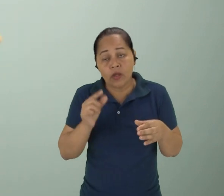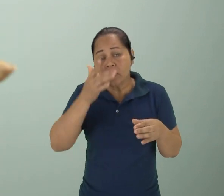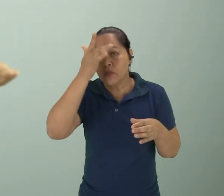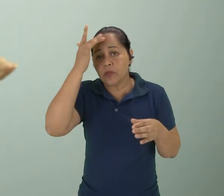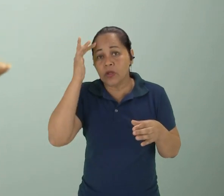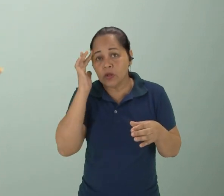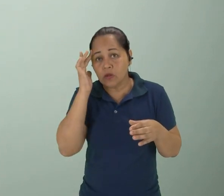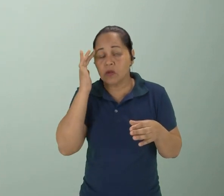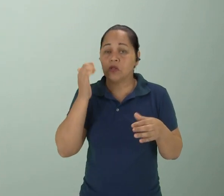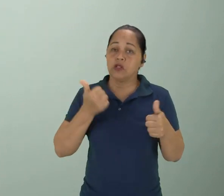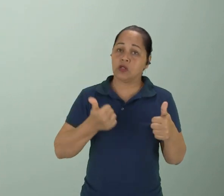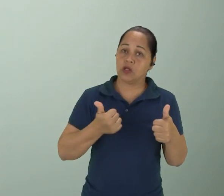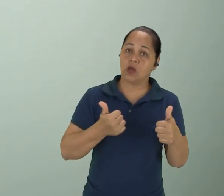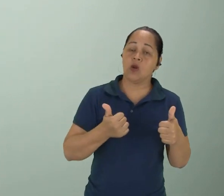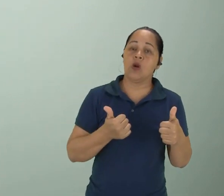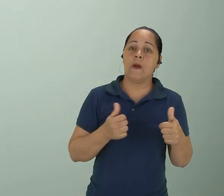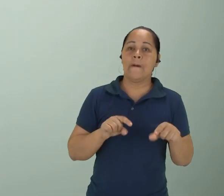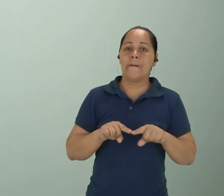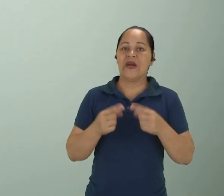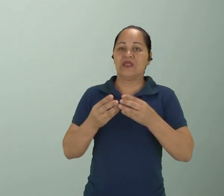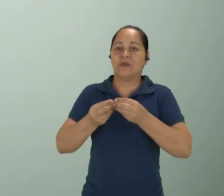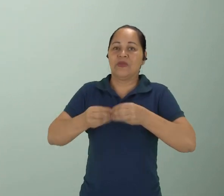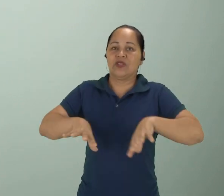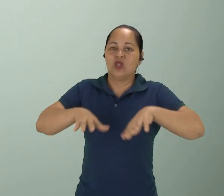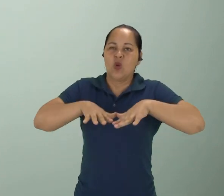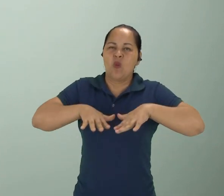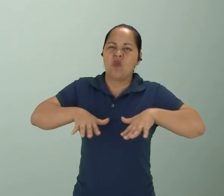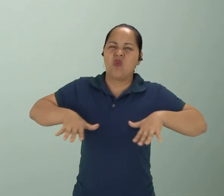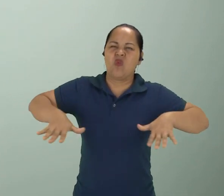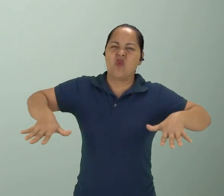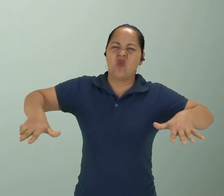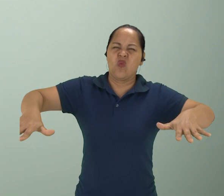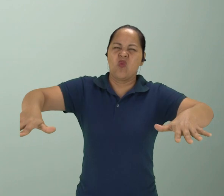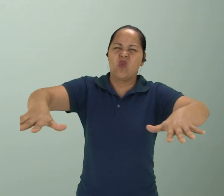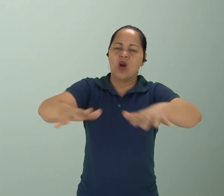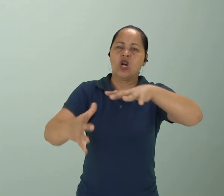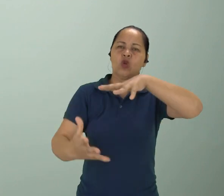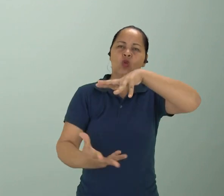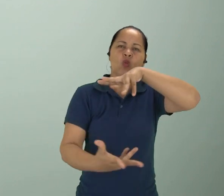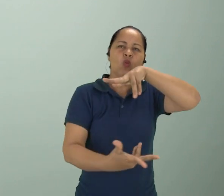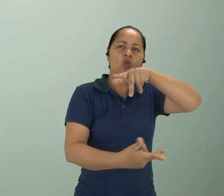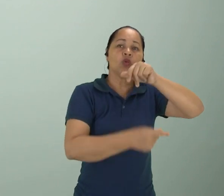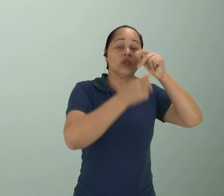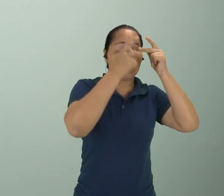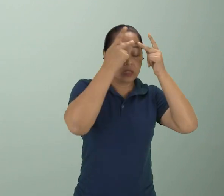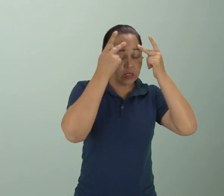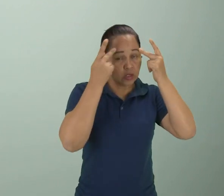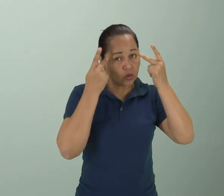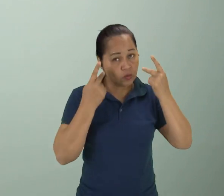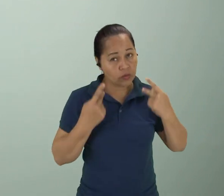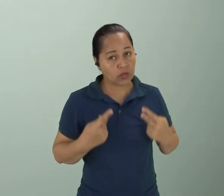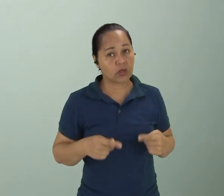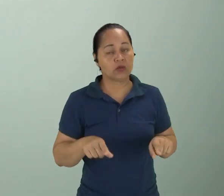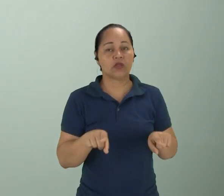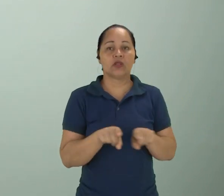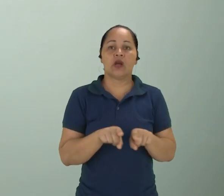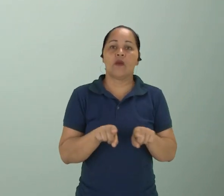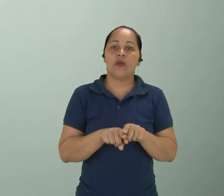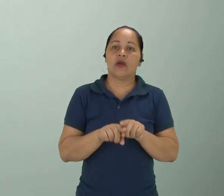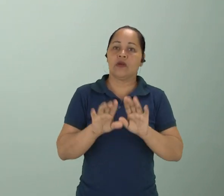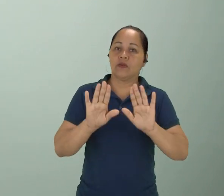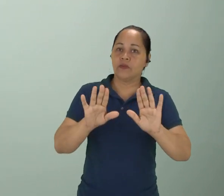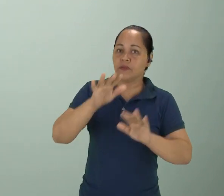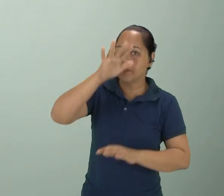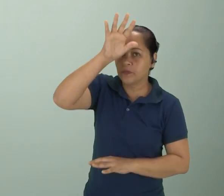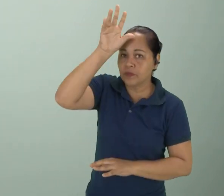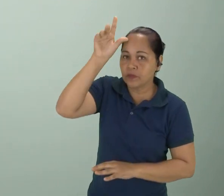que seria beneficiada e um prejuízo a longo prazo para uma maioria mais ou menos assim muito caso